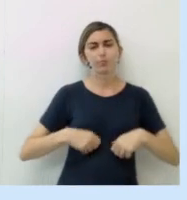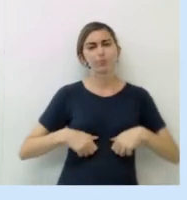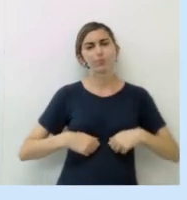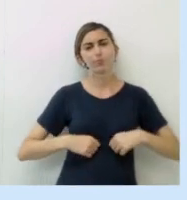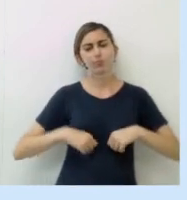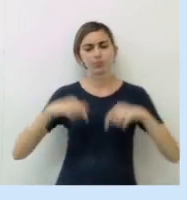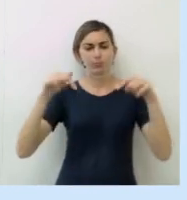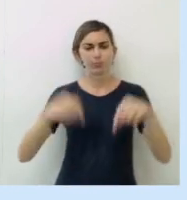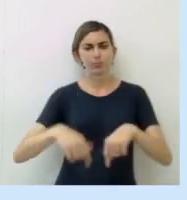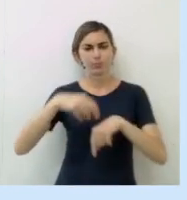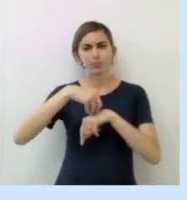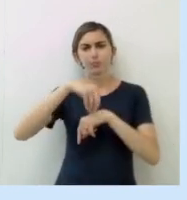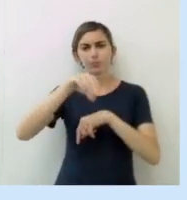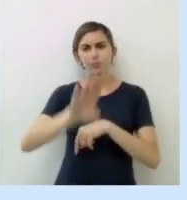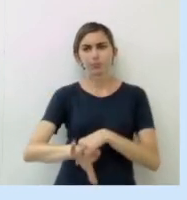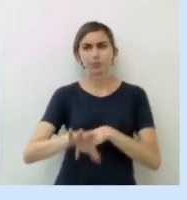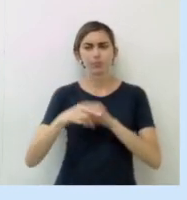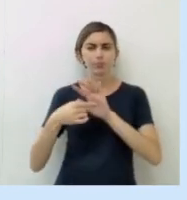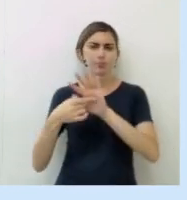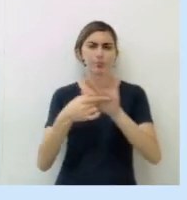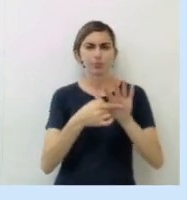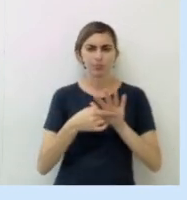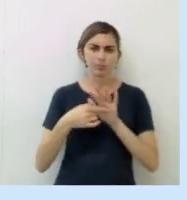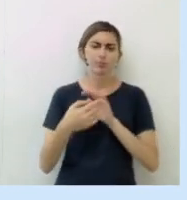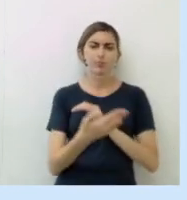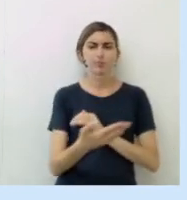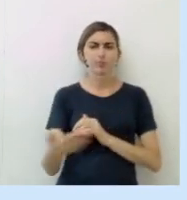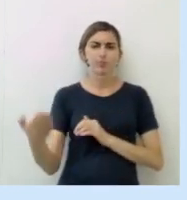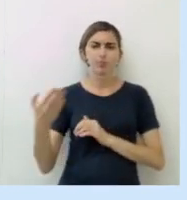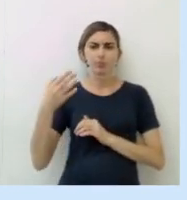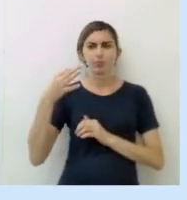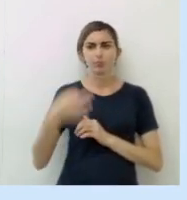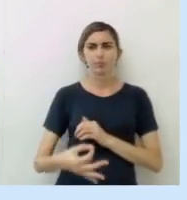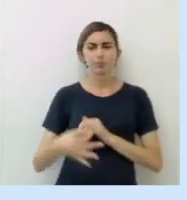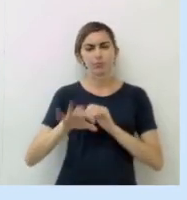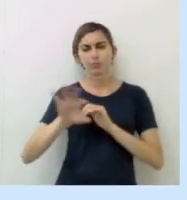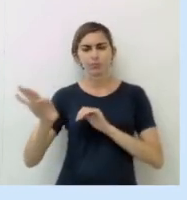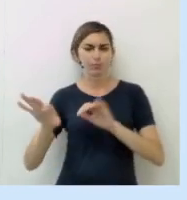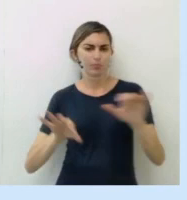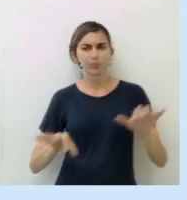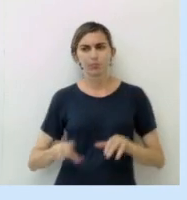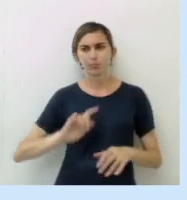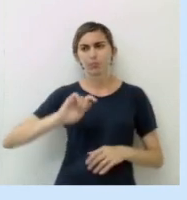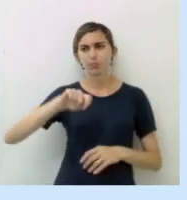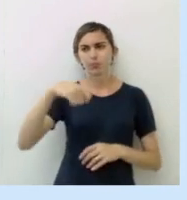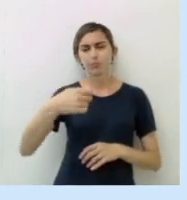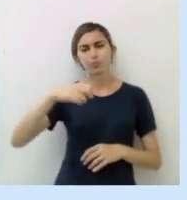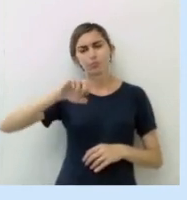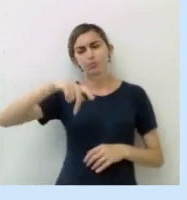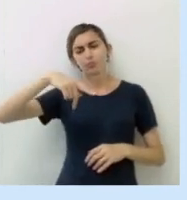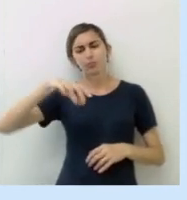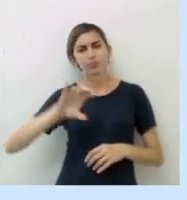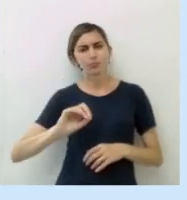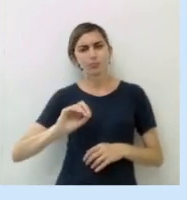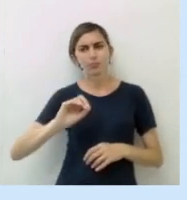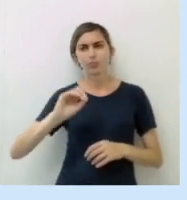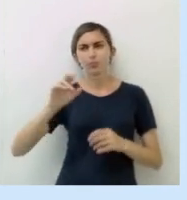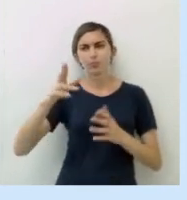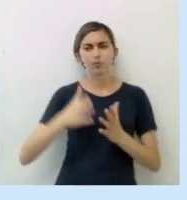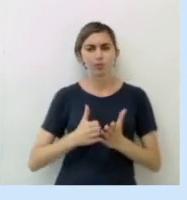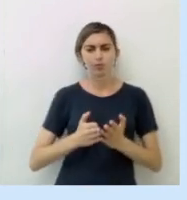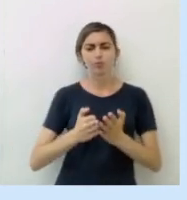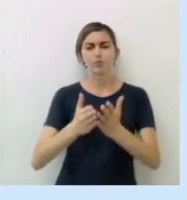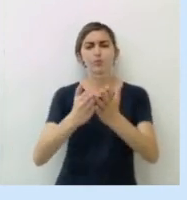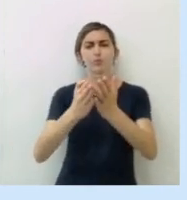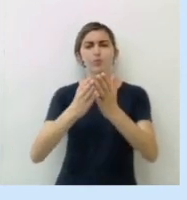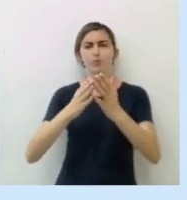aqui trago na tela, como mostrei a vocês aqui, certo? Essa divisão. Olha o símbolo do épico e nós temos um navio